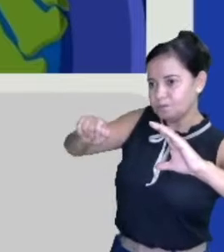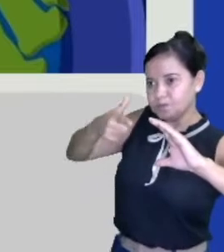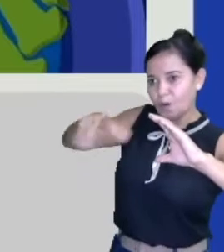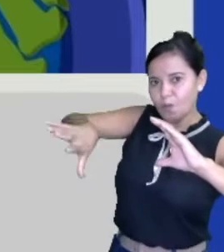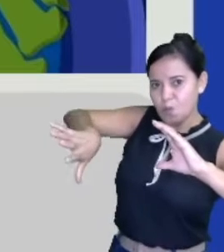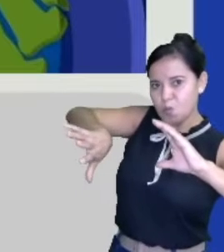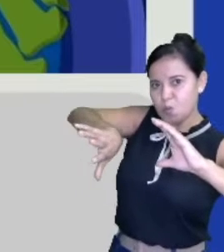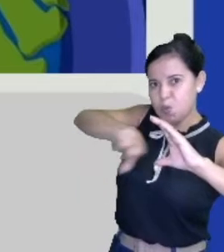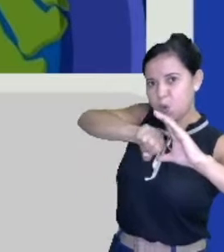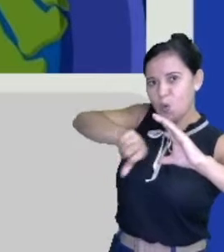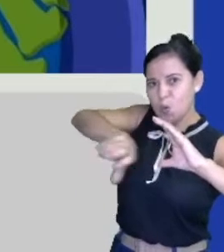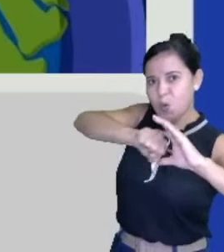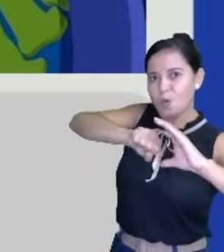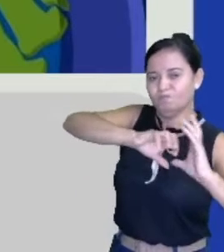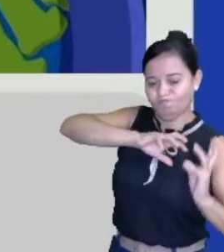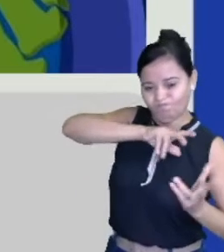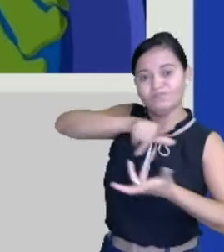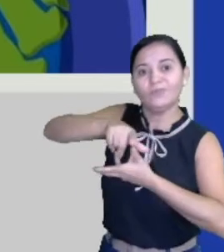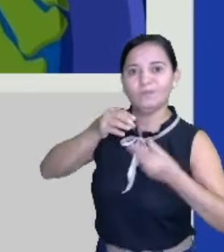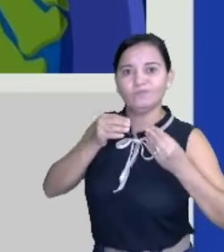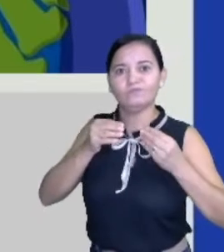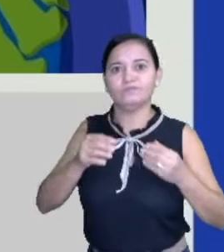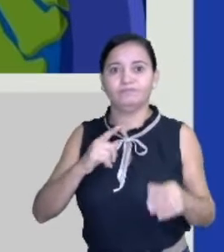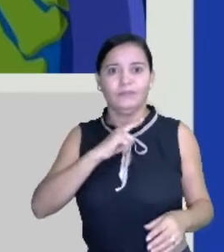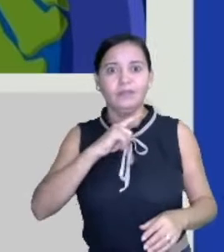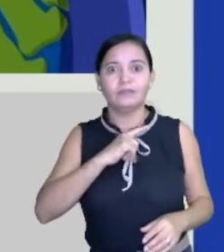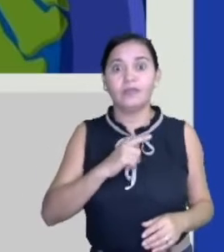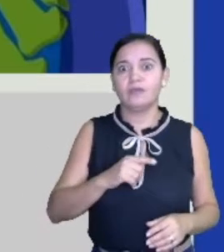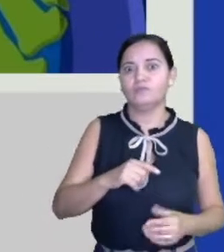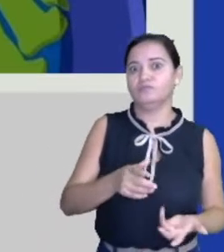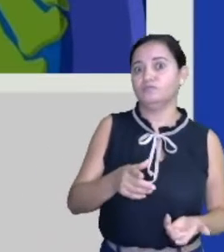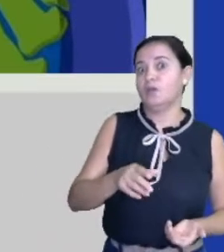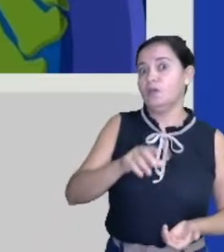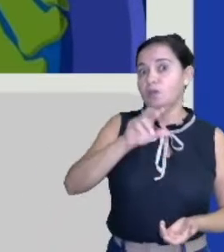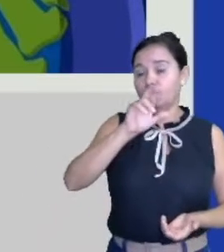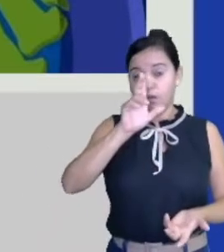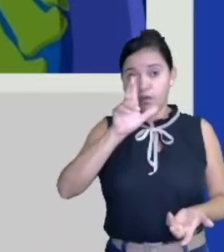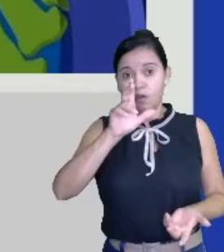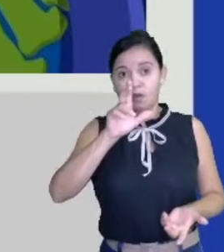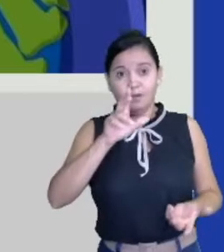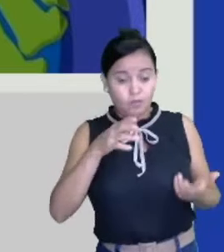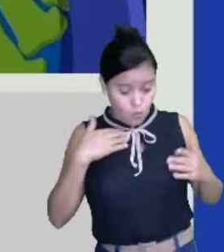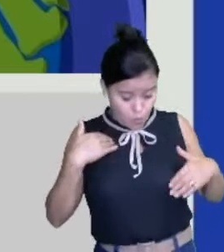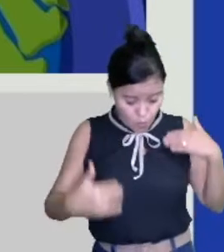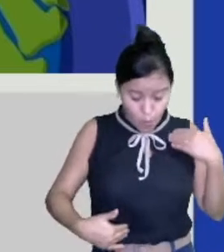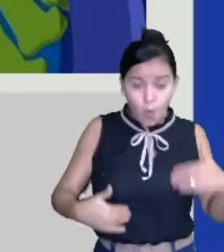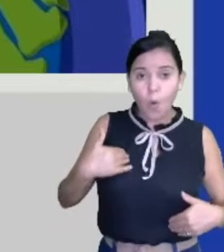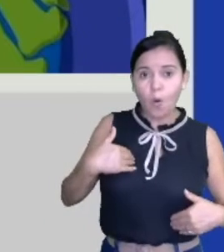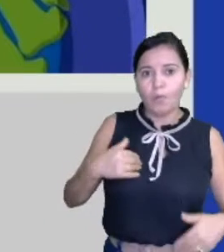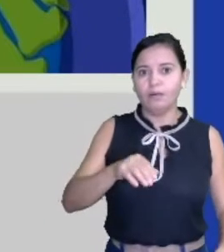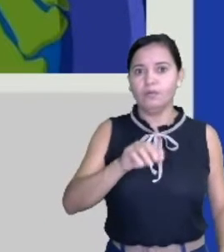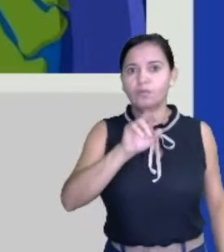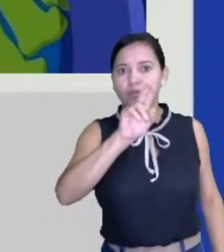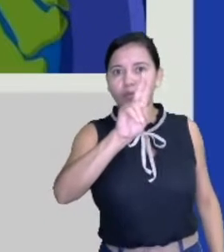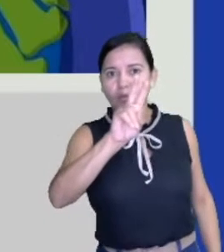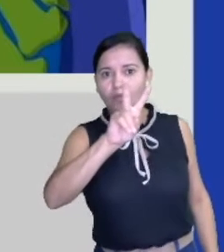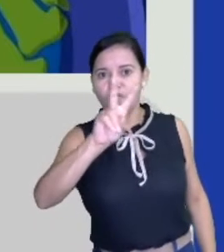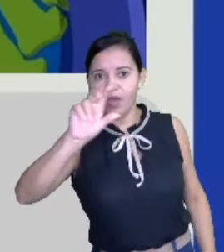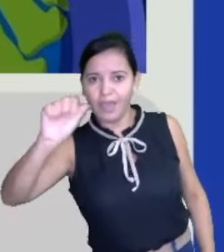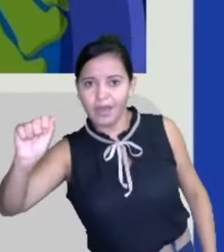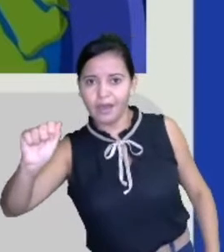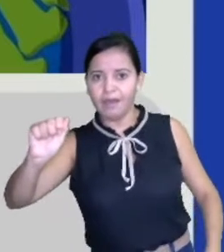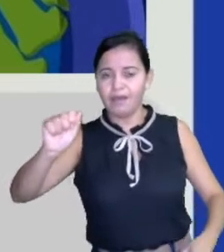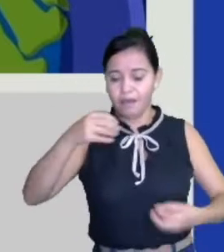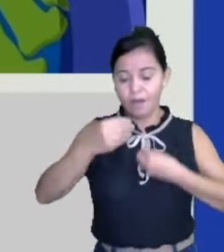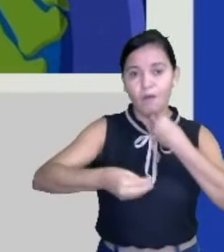gente fala de um raio ultravioleta que é nocivo para o nosso corpo, lembre-se sempre do UVA. Mas quando eu falo